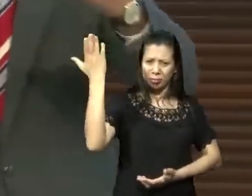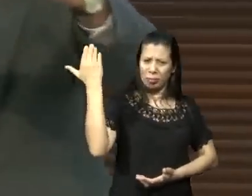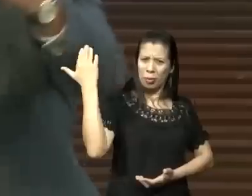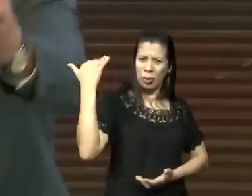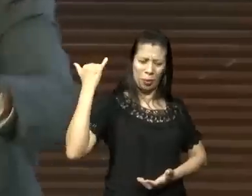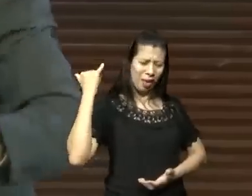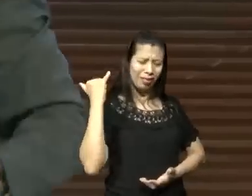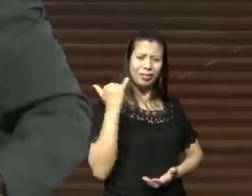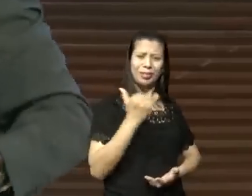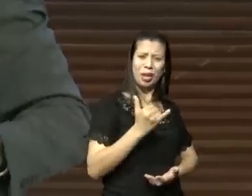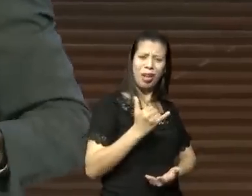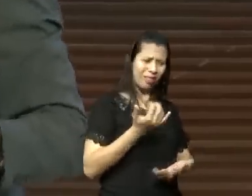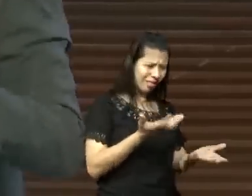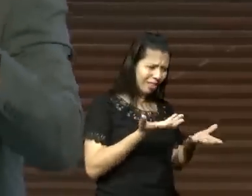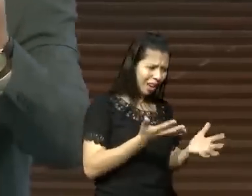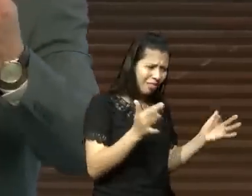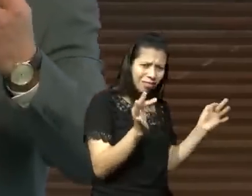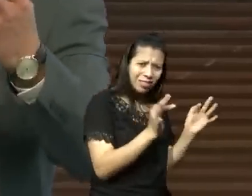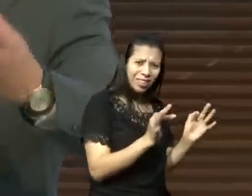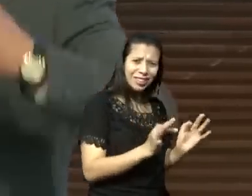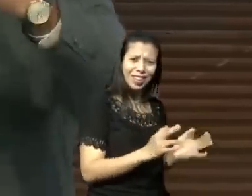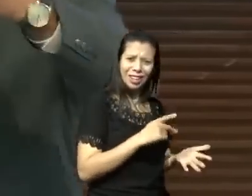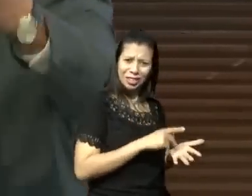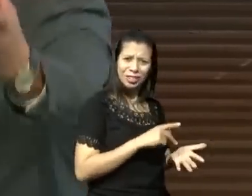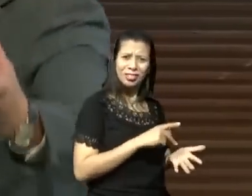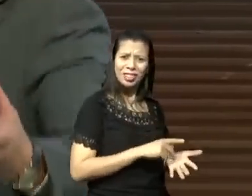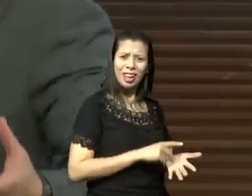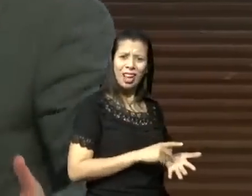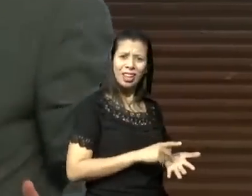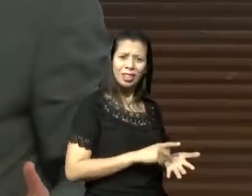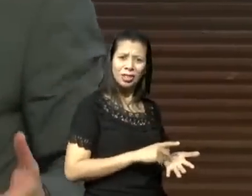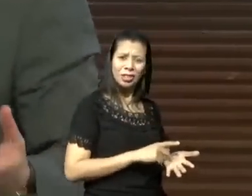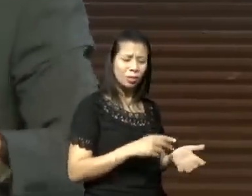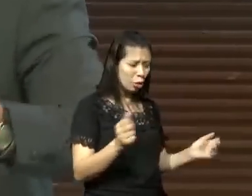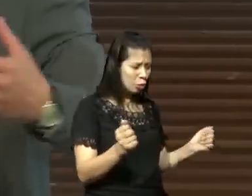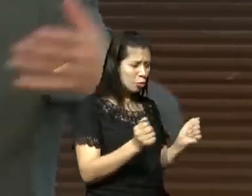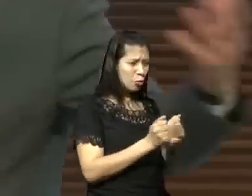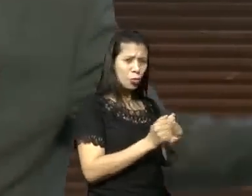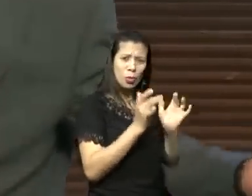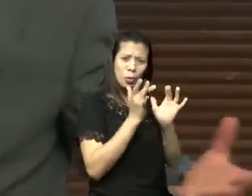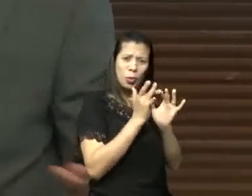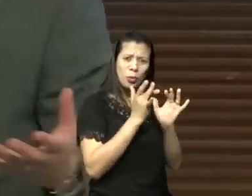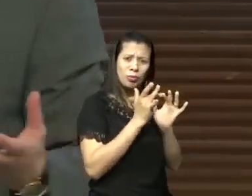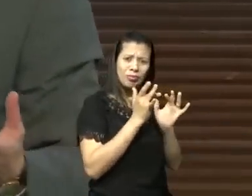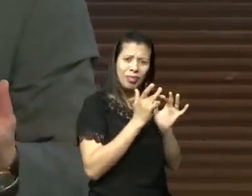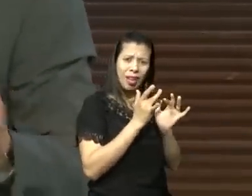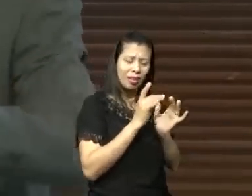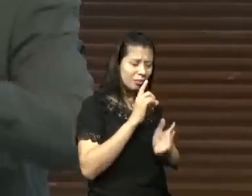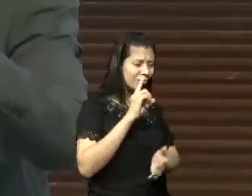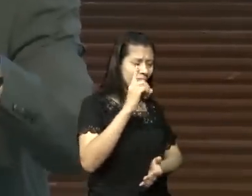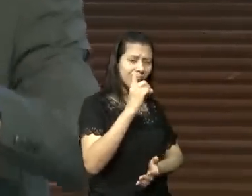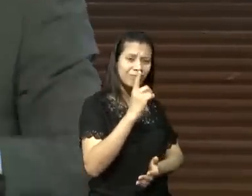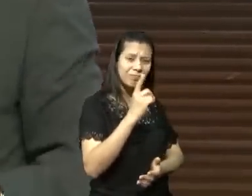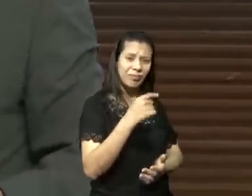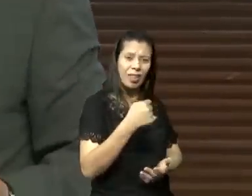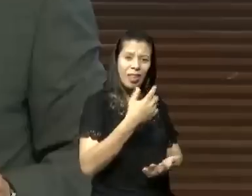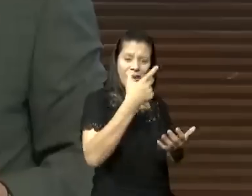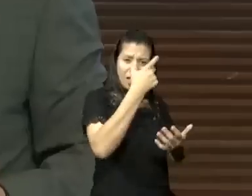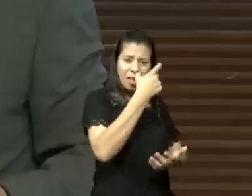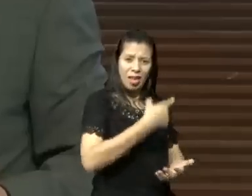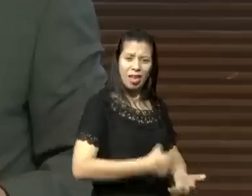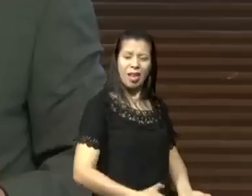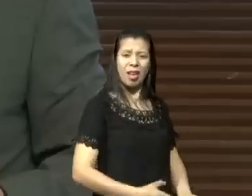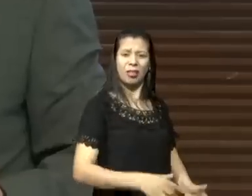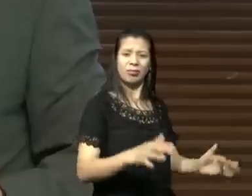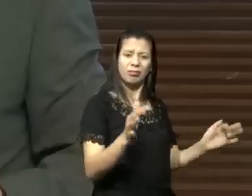eu sou ele você quer ter satisfação eu sou ele poderia colocar ela né eu tô errando aqui